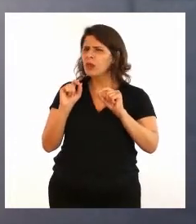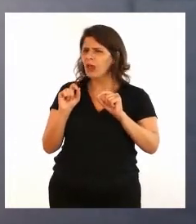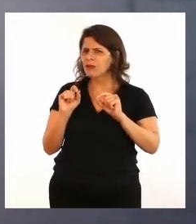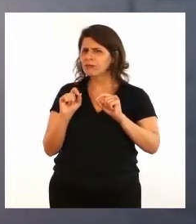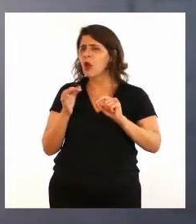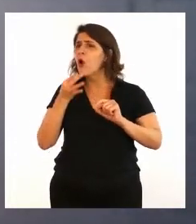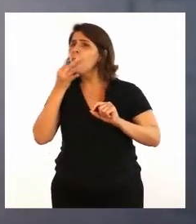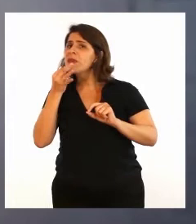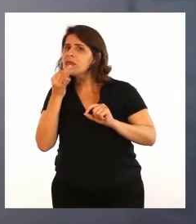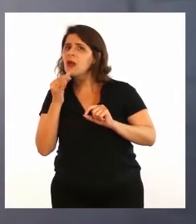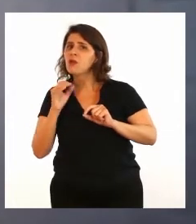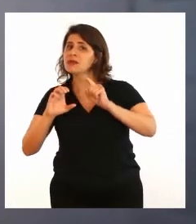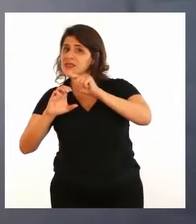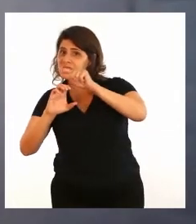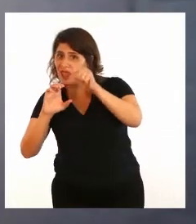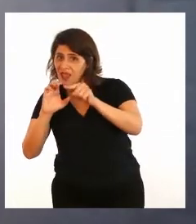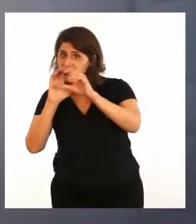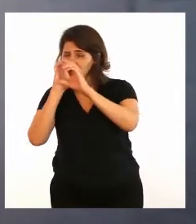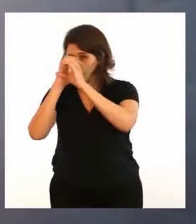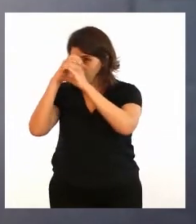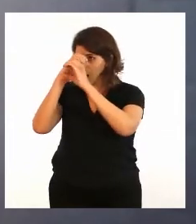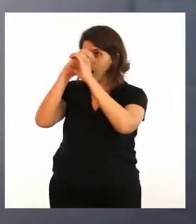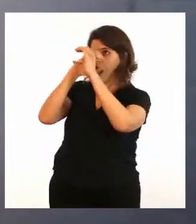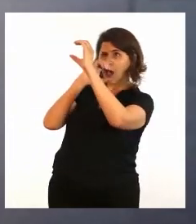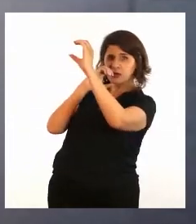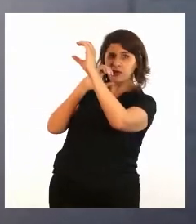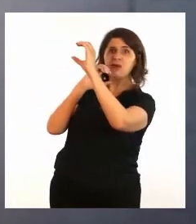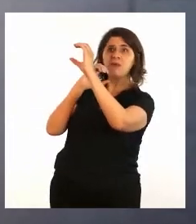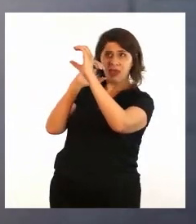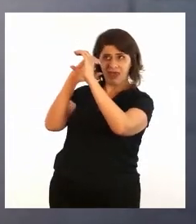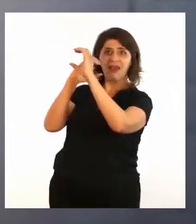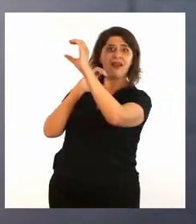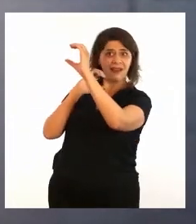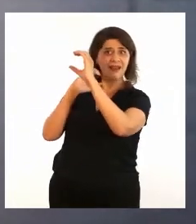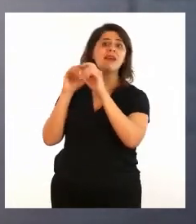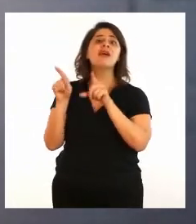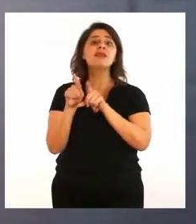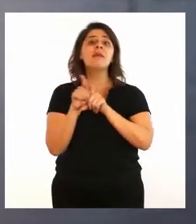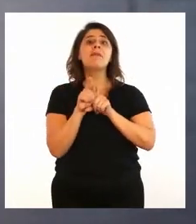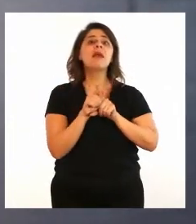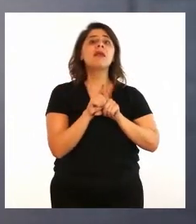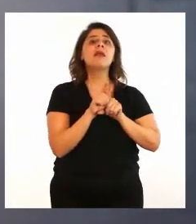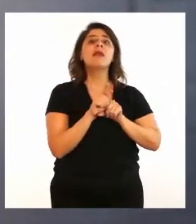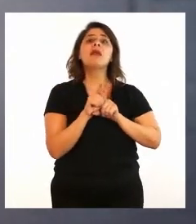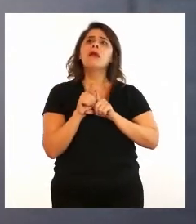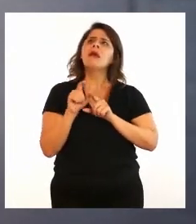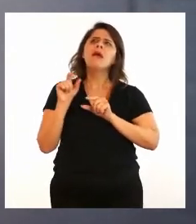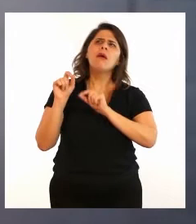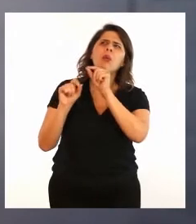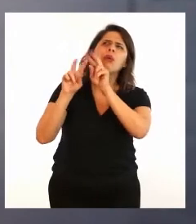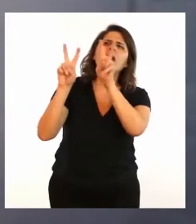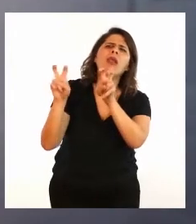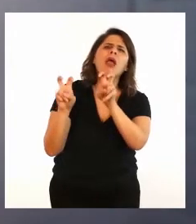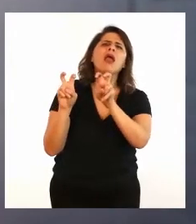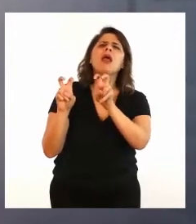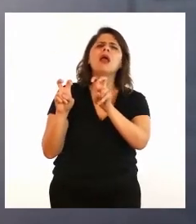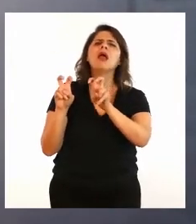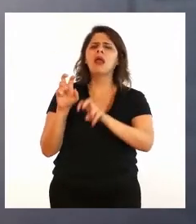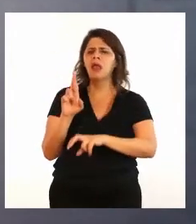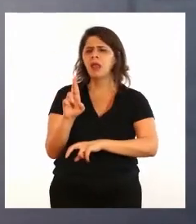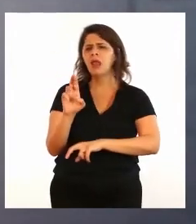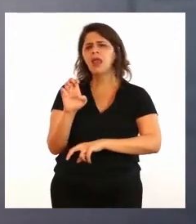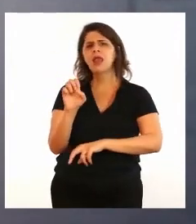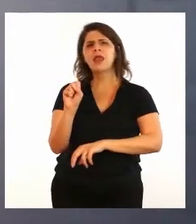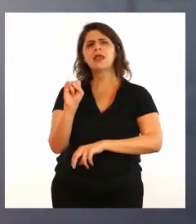que a astronomia nos proporciona sobre os meteoritos teria a dizer sobre resistência, de ouvir o